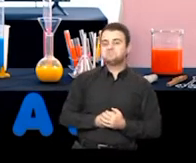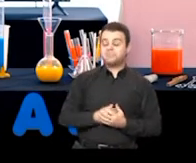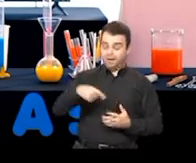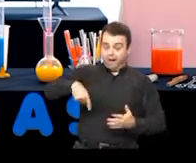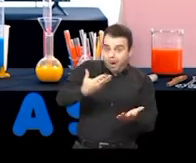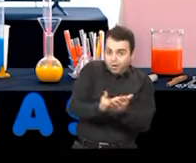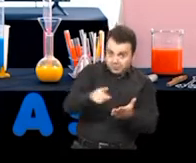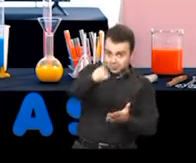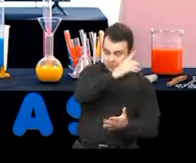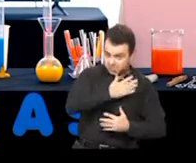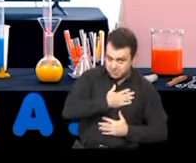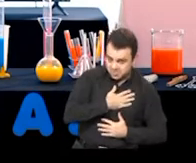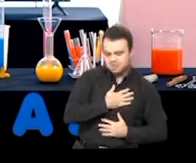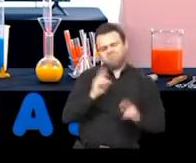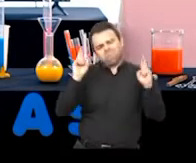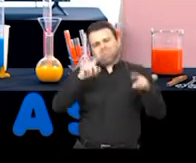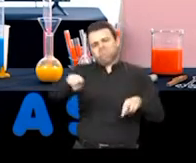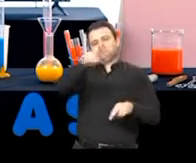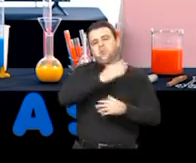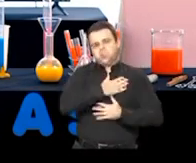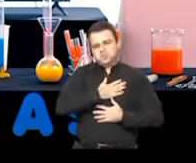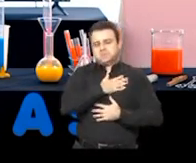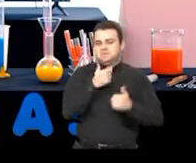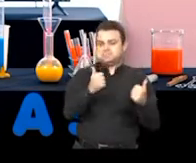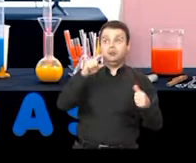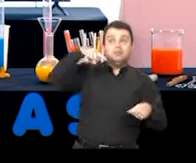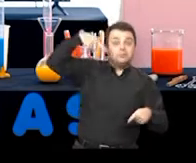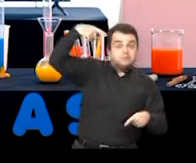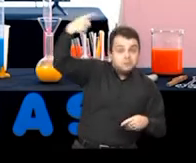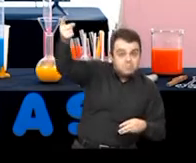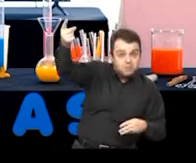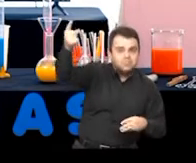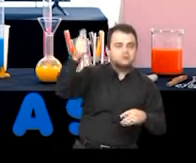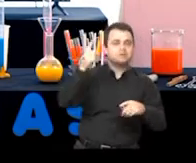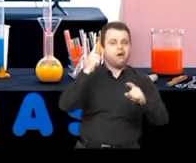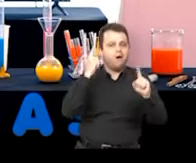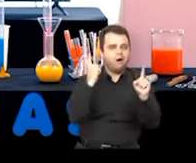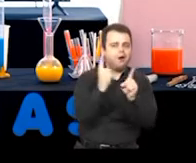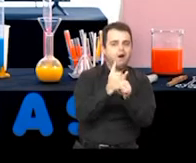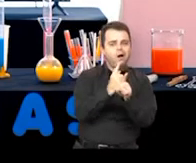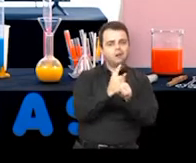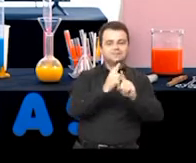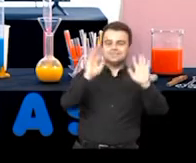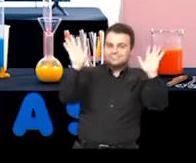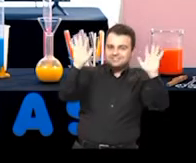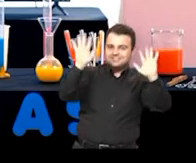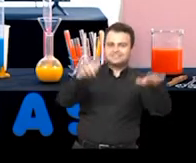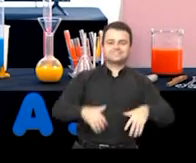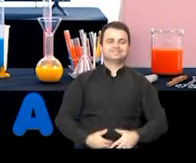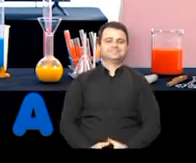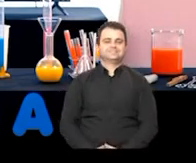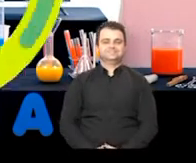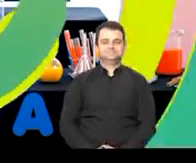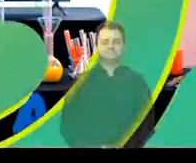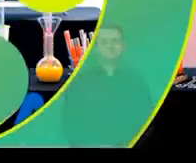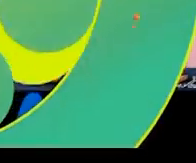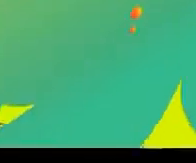aula de hoje? Espero que sim. Nós nos vemos nas próximas oportunidades de aula. Então, até